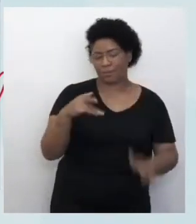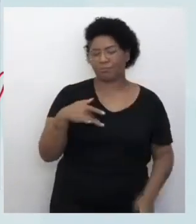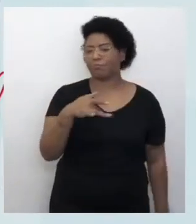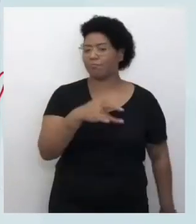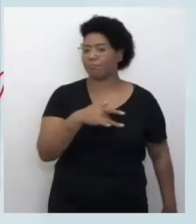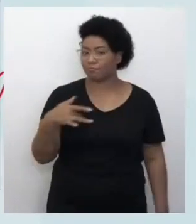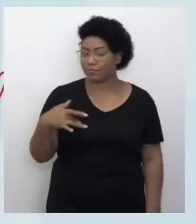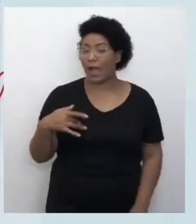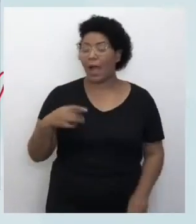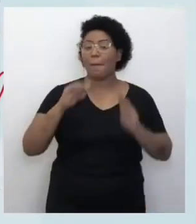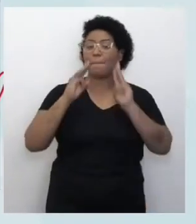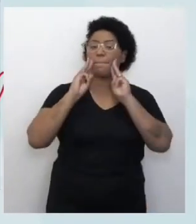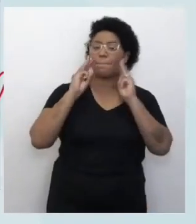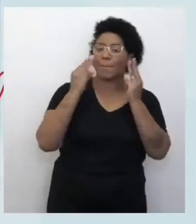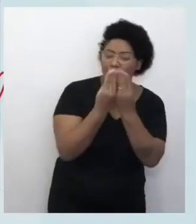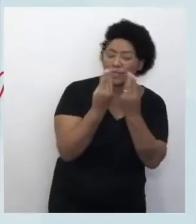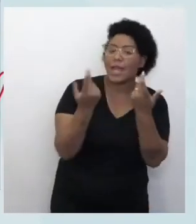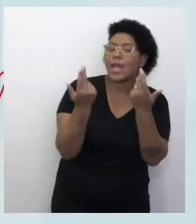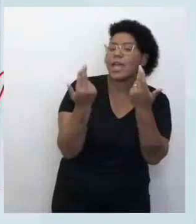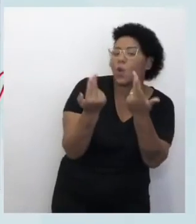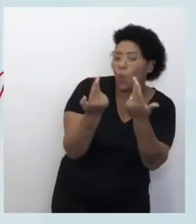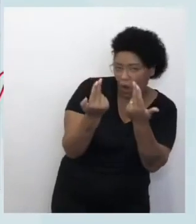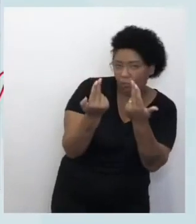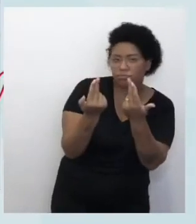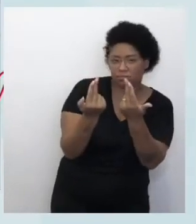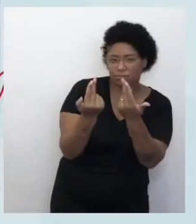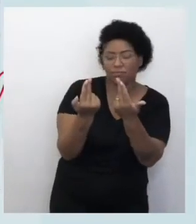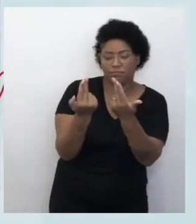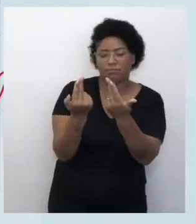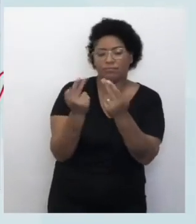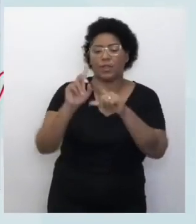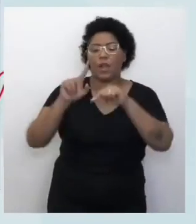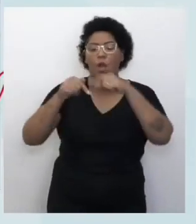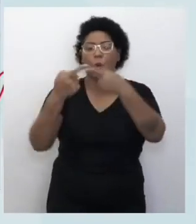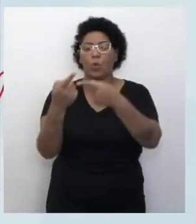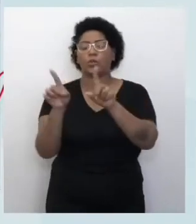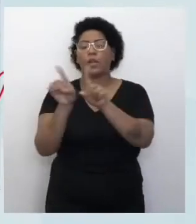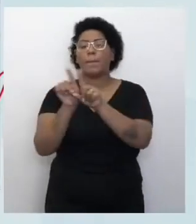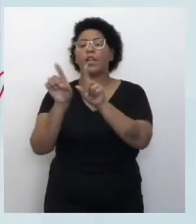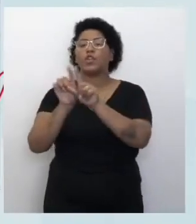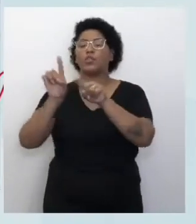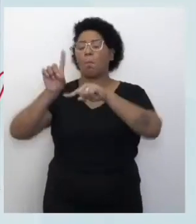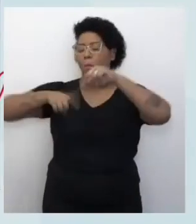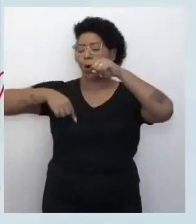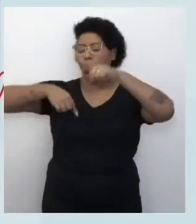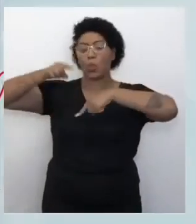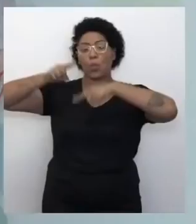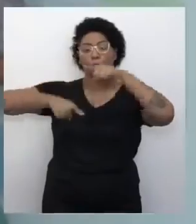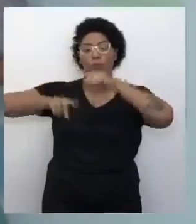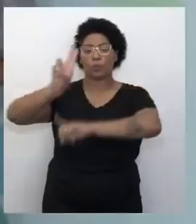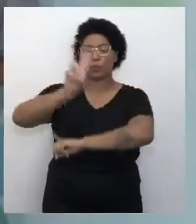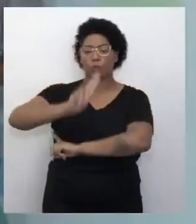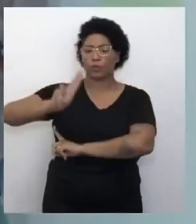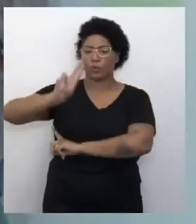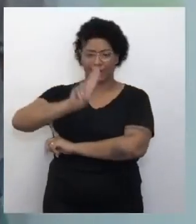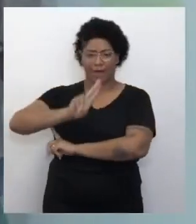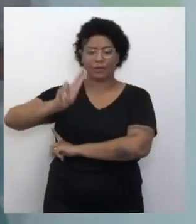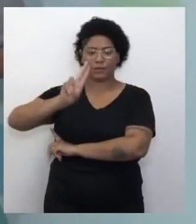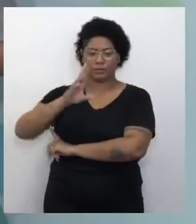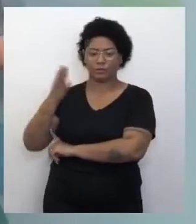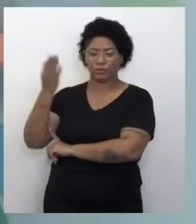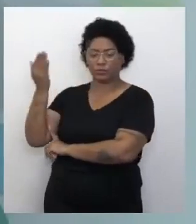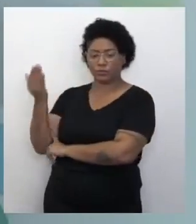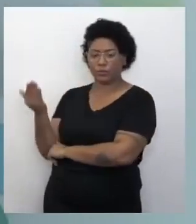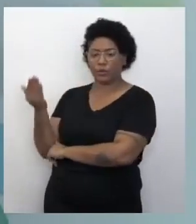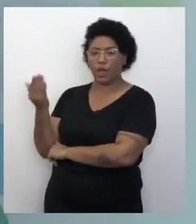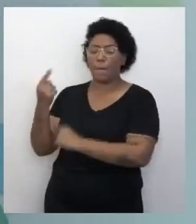dos reagentes, ela tem que ser igual à massa dos produtos, ok? Isso quando ocorrer em